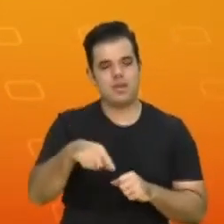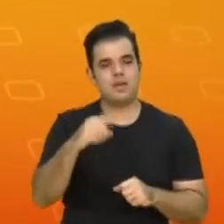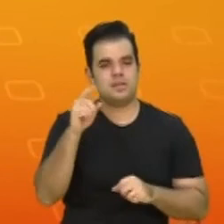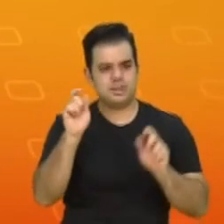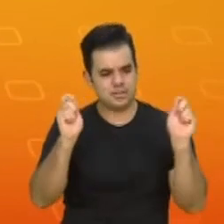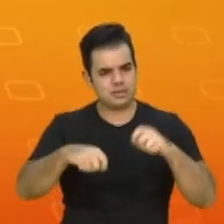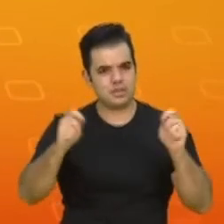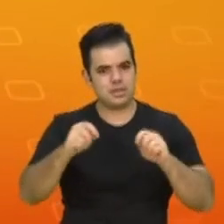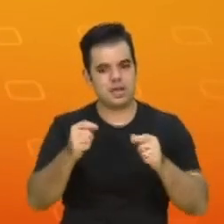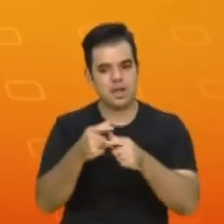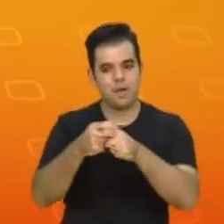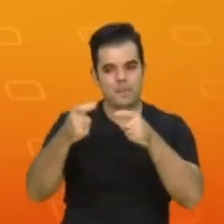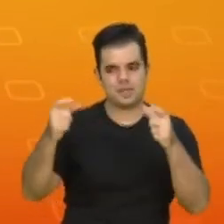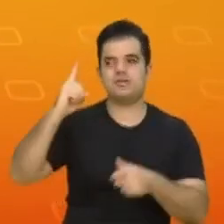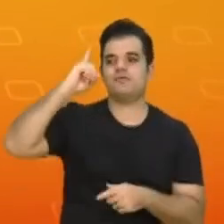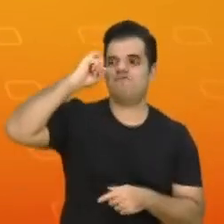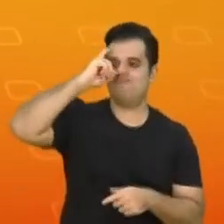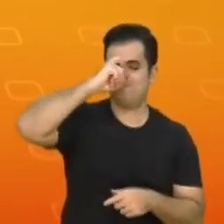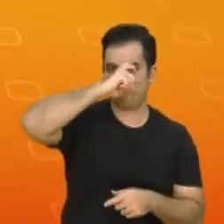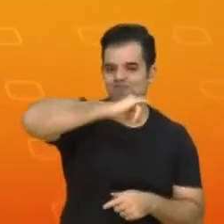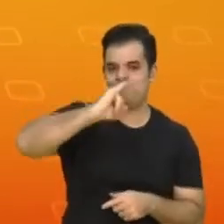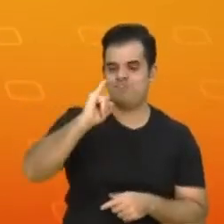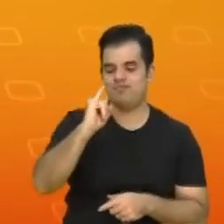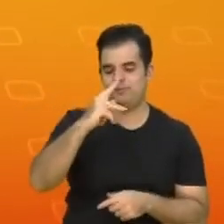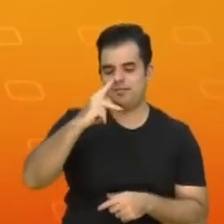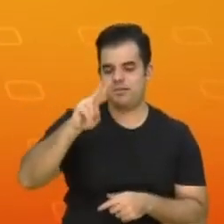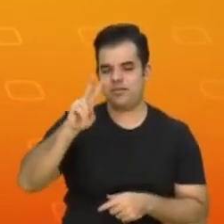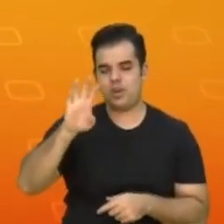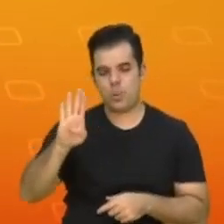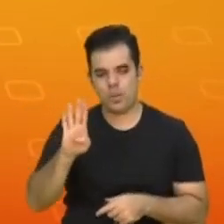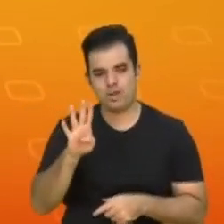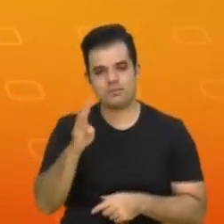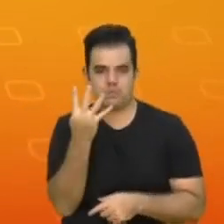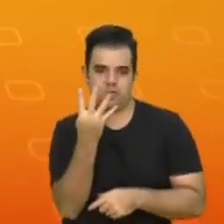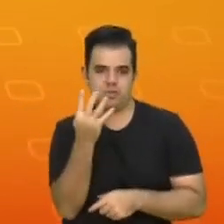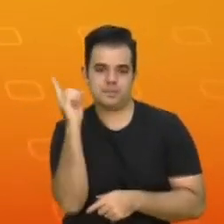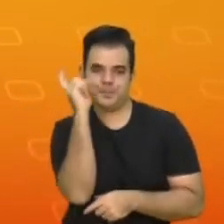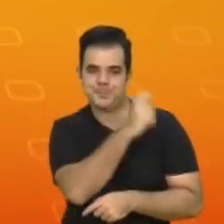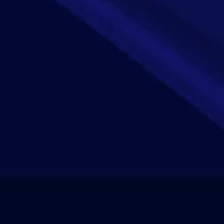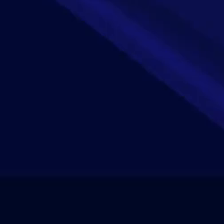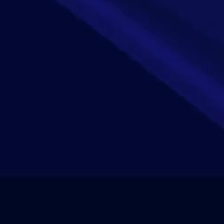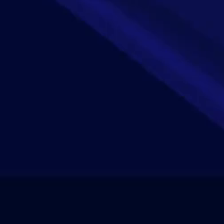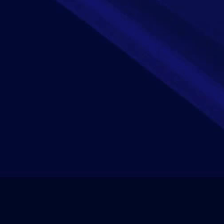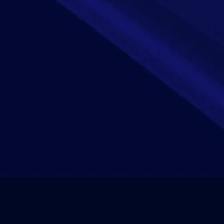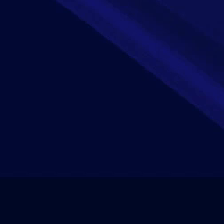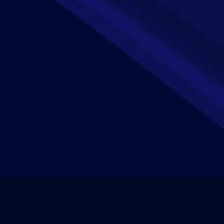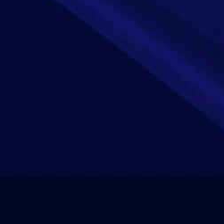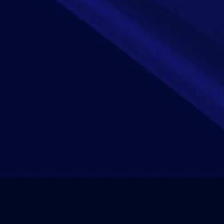aumentar a dificuldade para trabalhar com essa questão da geolocalização. Sim, sem dúvida.